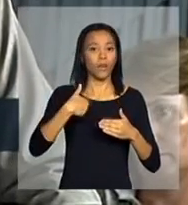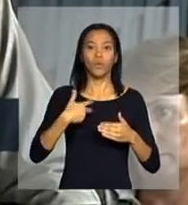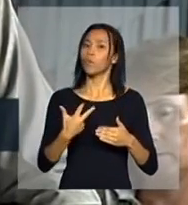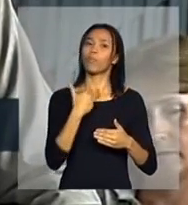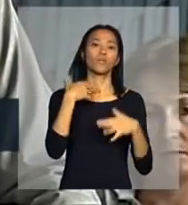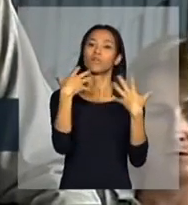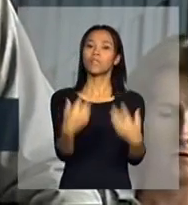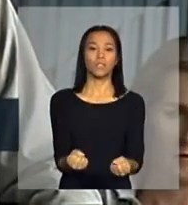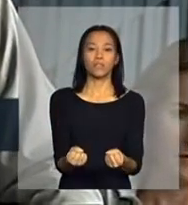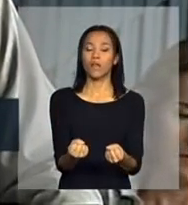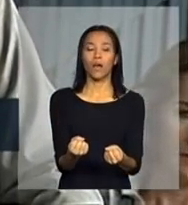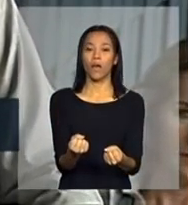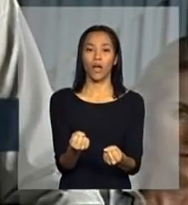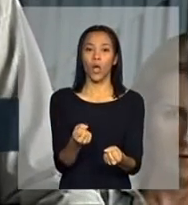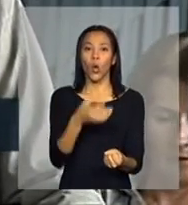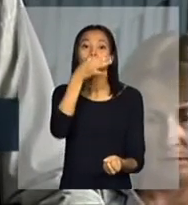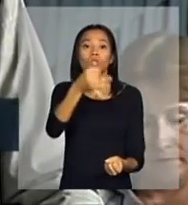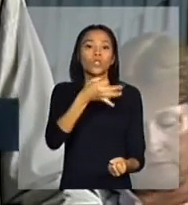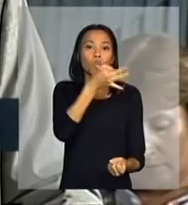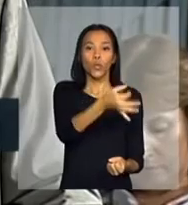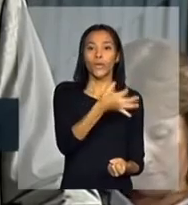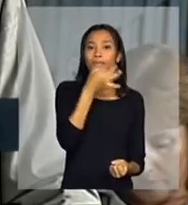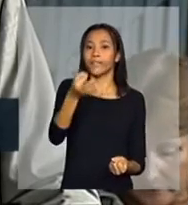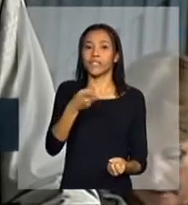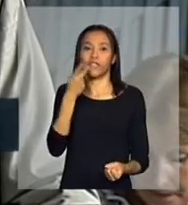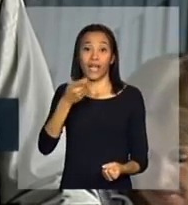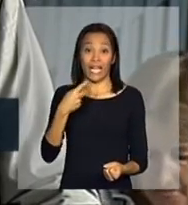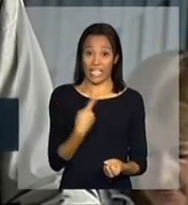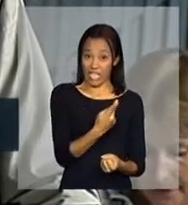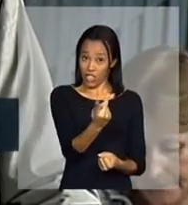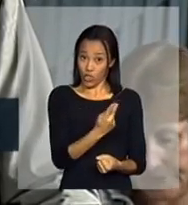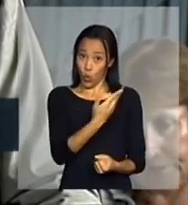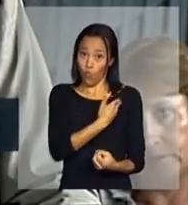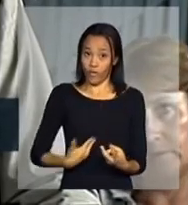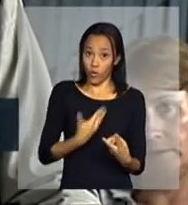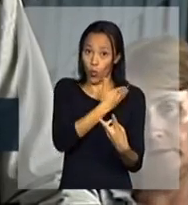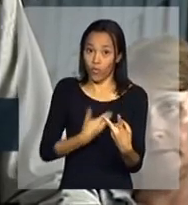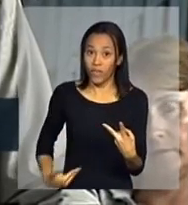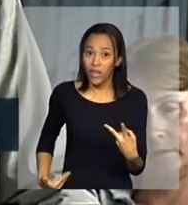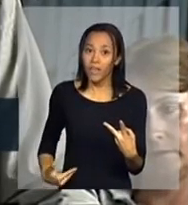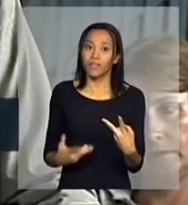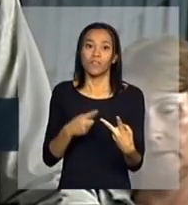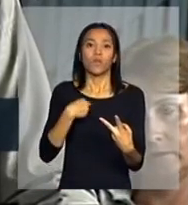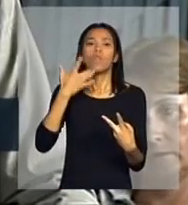em momento algum, opiniões que digam que esses governos tenham tido qualquer